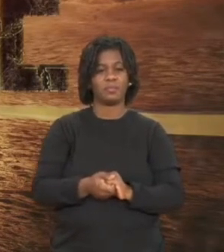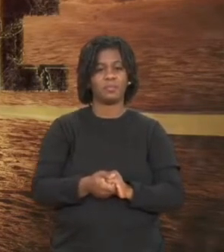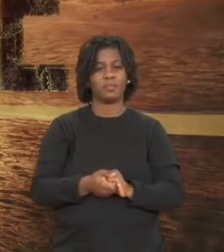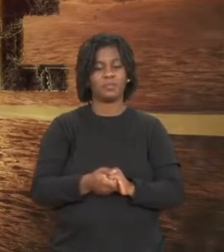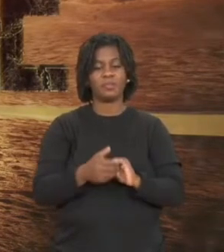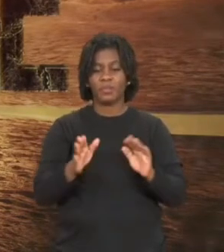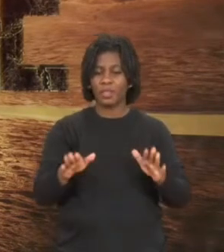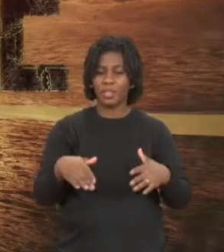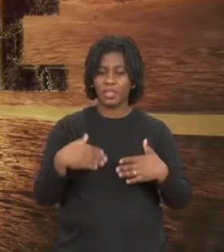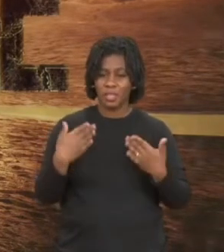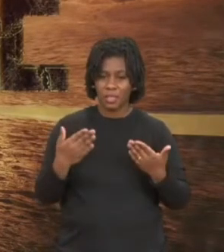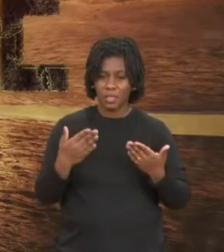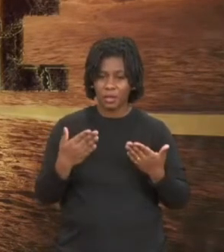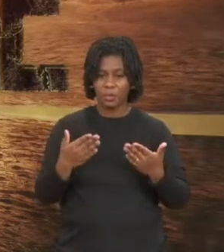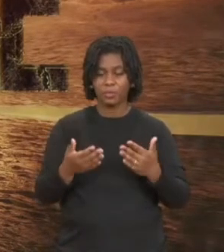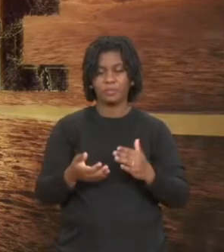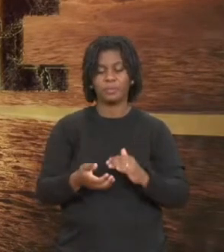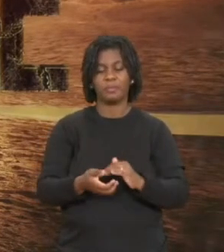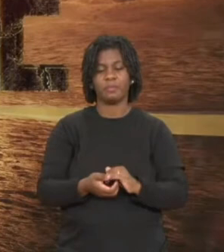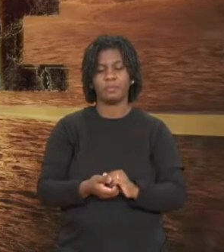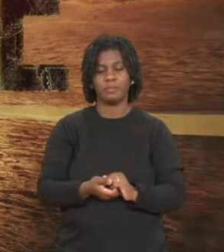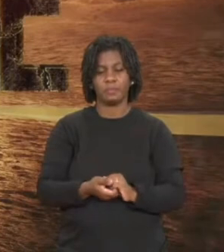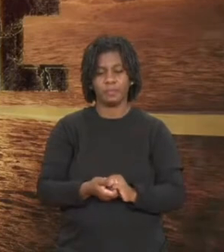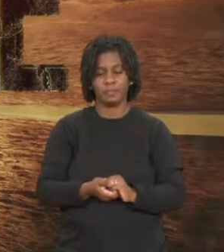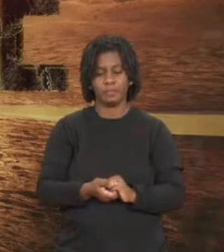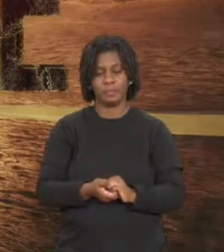Então aquela marca